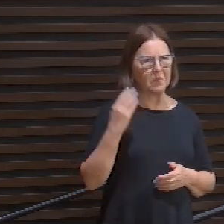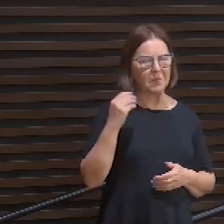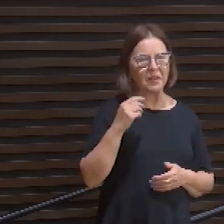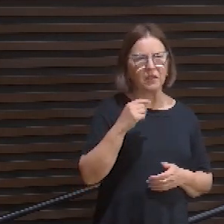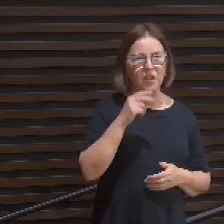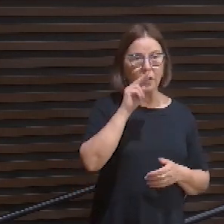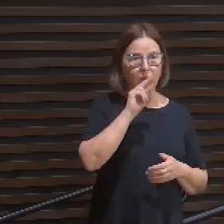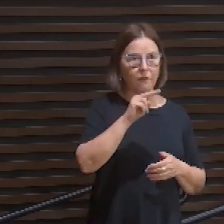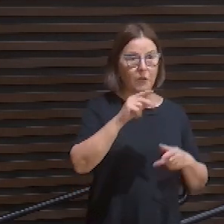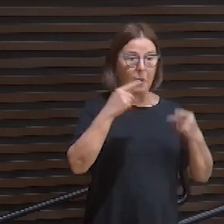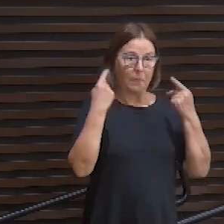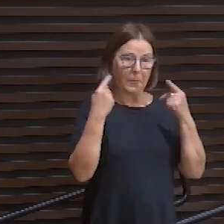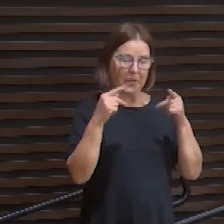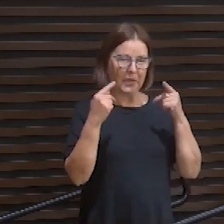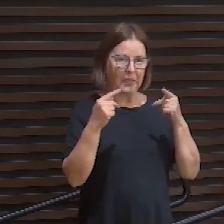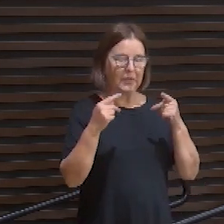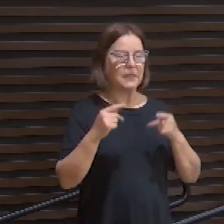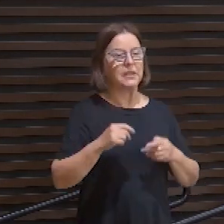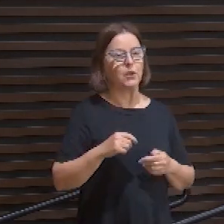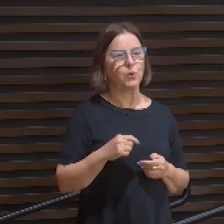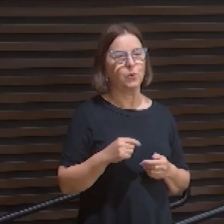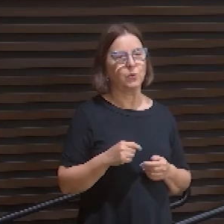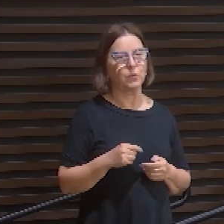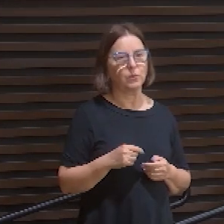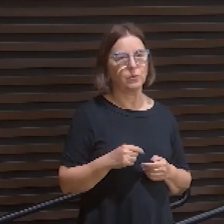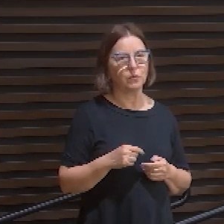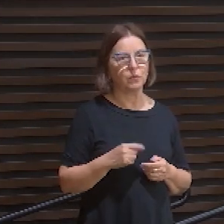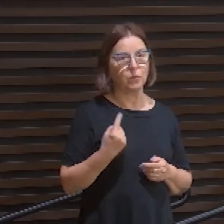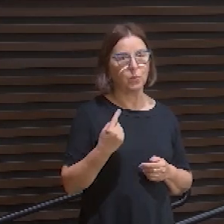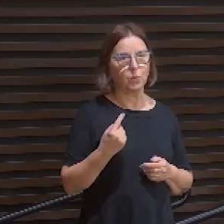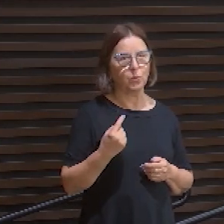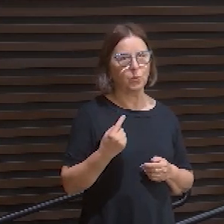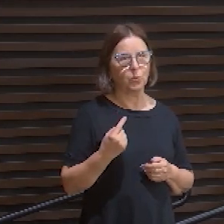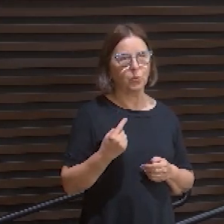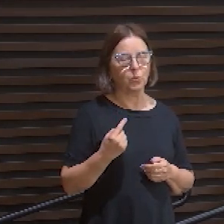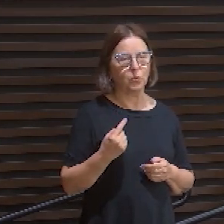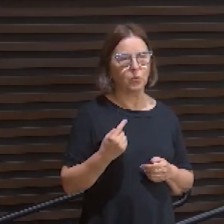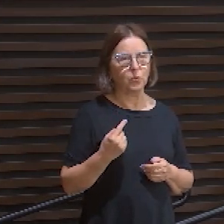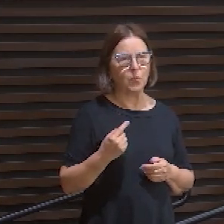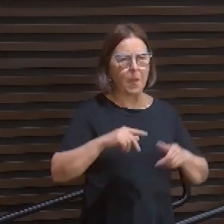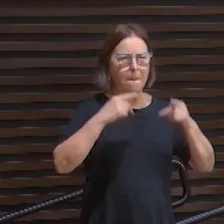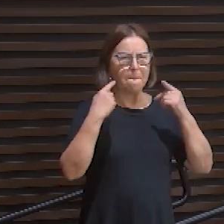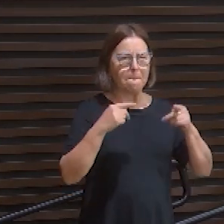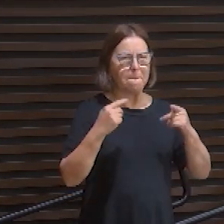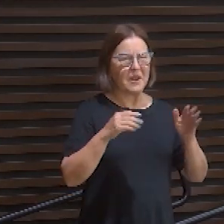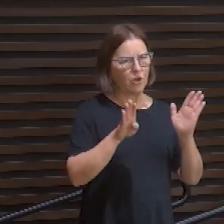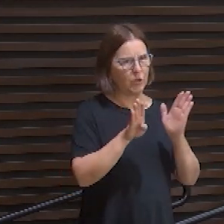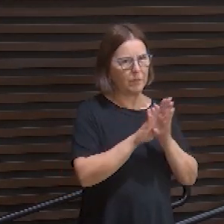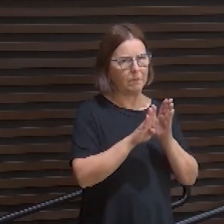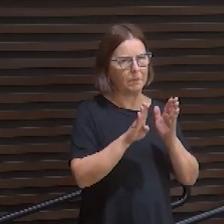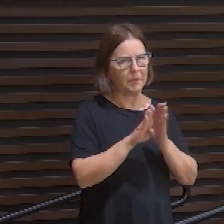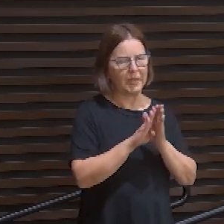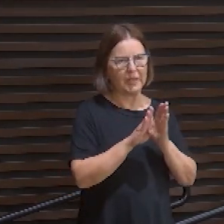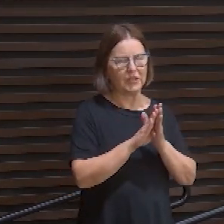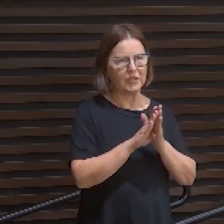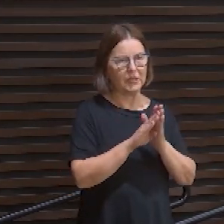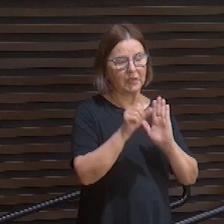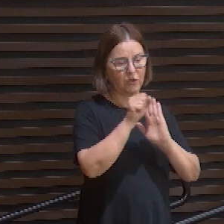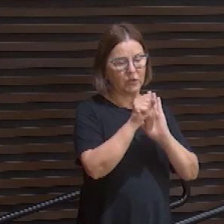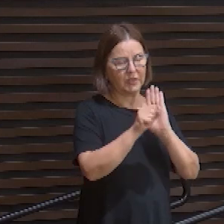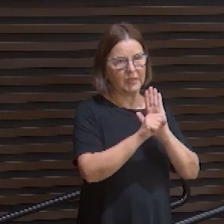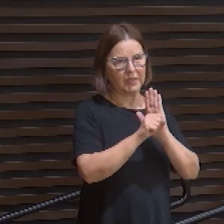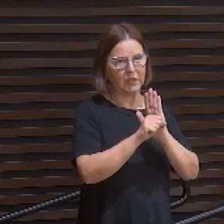Rubens Lopes, um dos grandes pregadores batistas do século